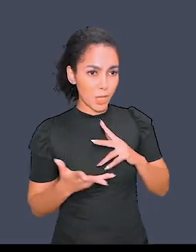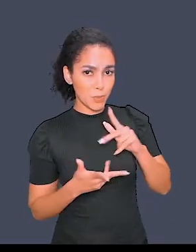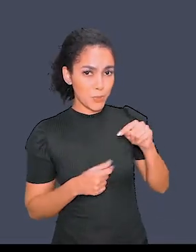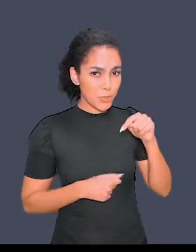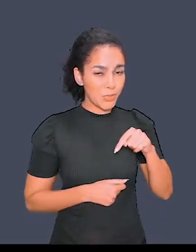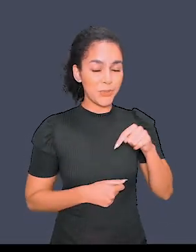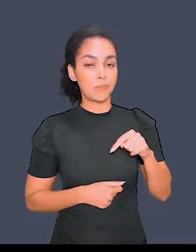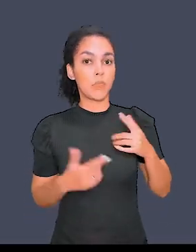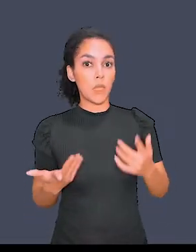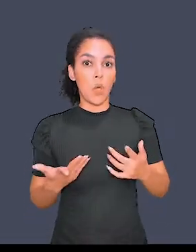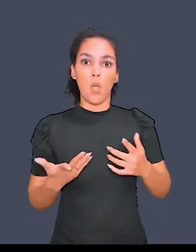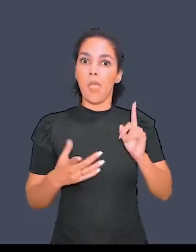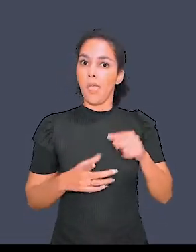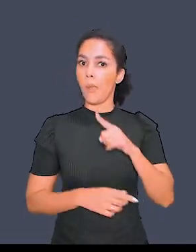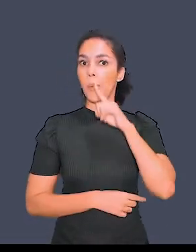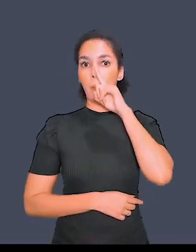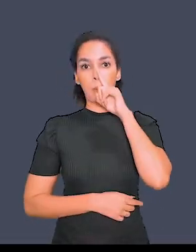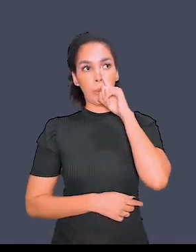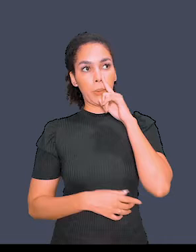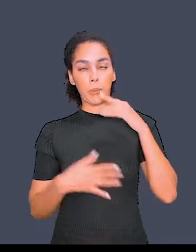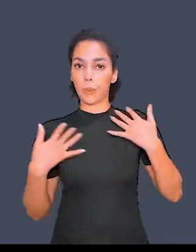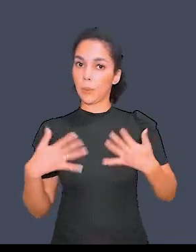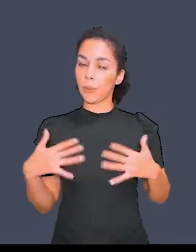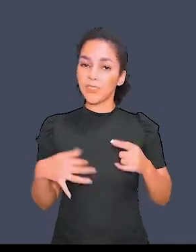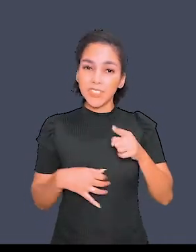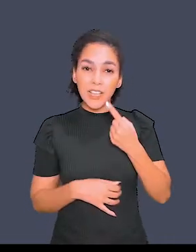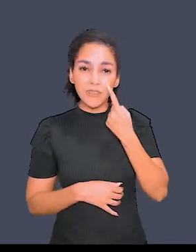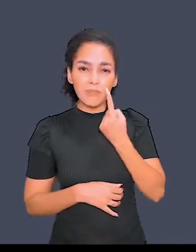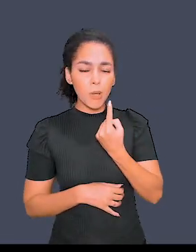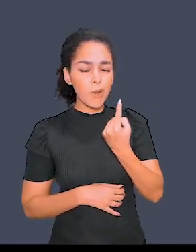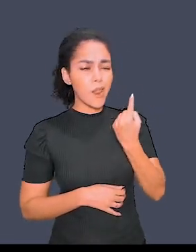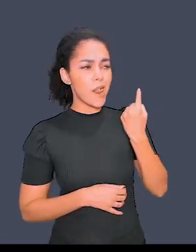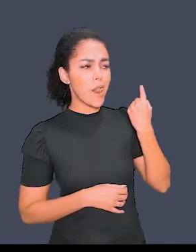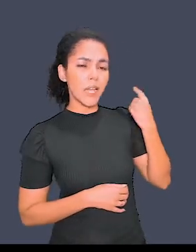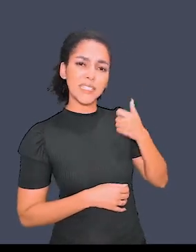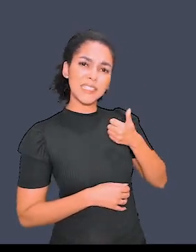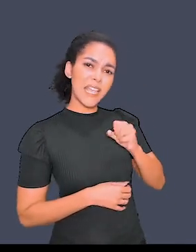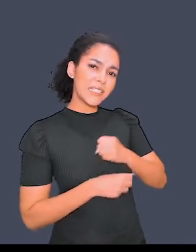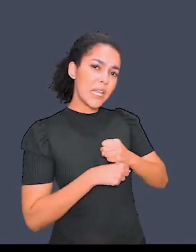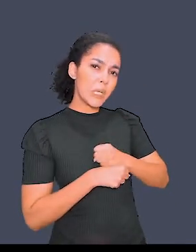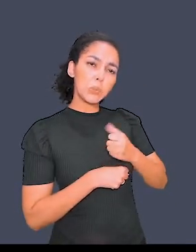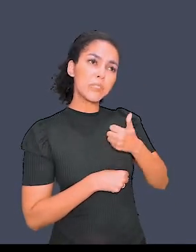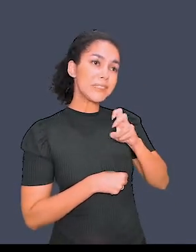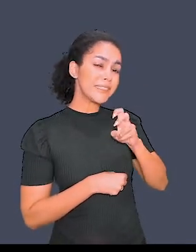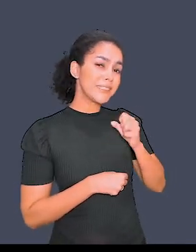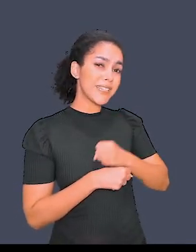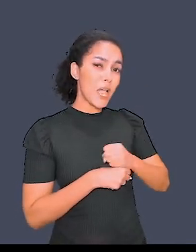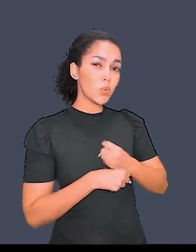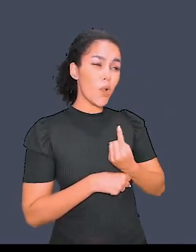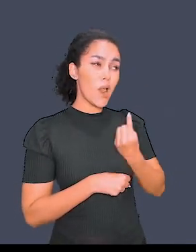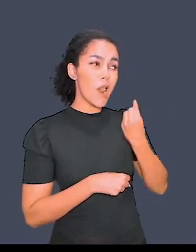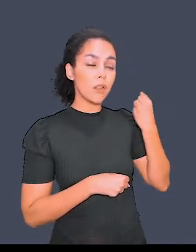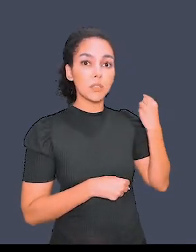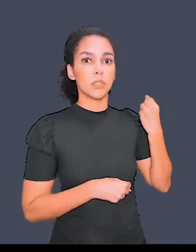setor aéreo é um setor de risco altíssimo. Se a gente pegar e olhar para trás, né, olhar nos últimos 10, 15, 20 anos, a gente vai observar